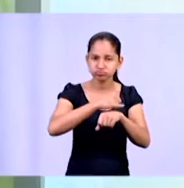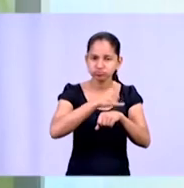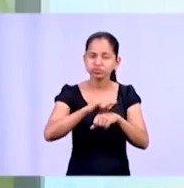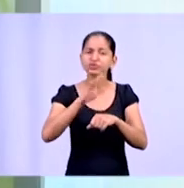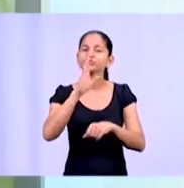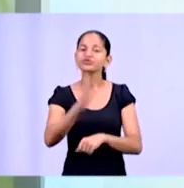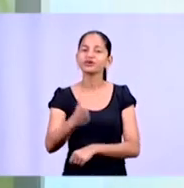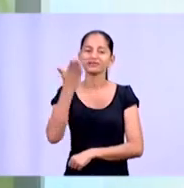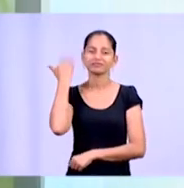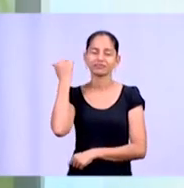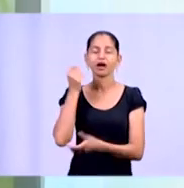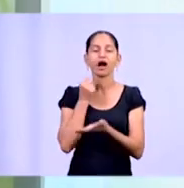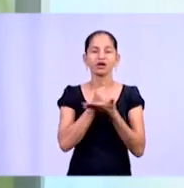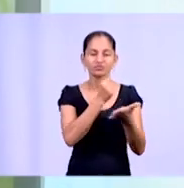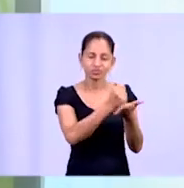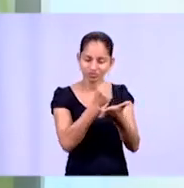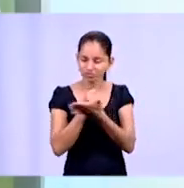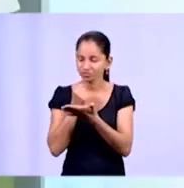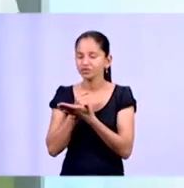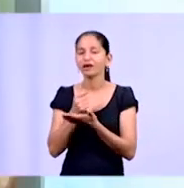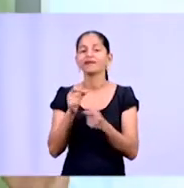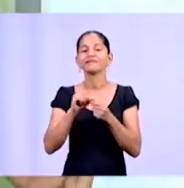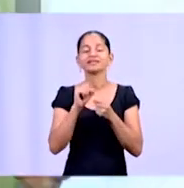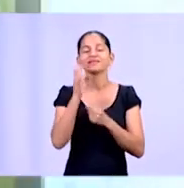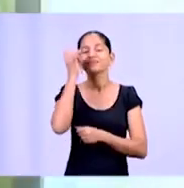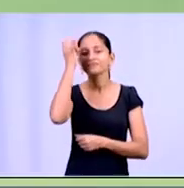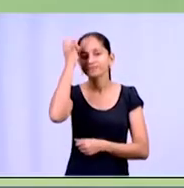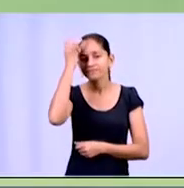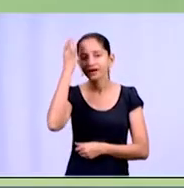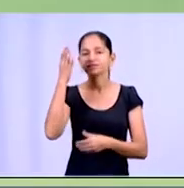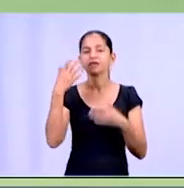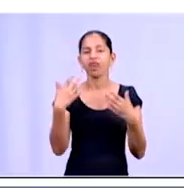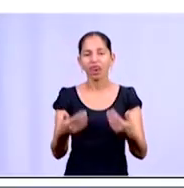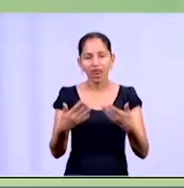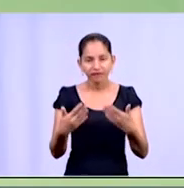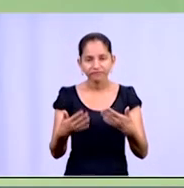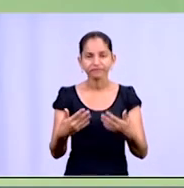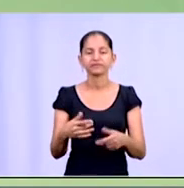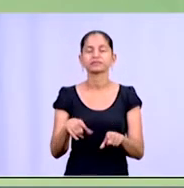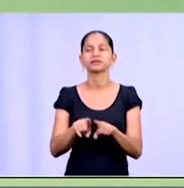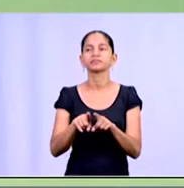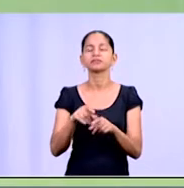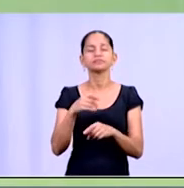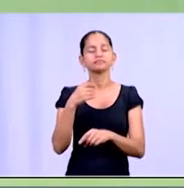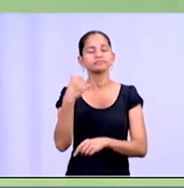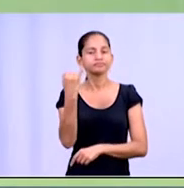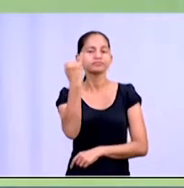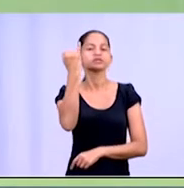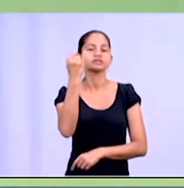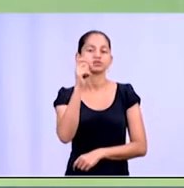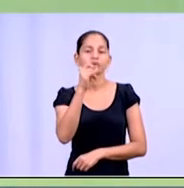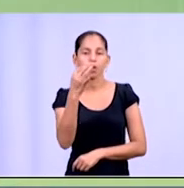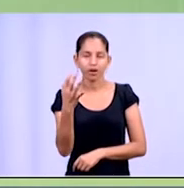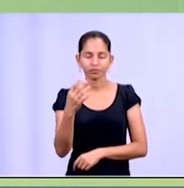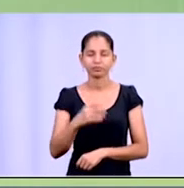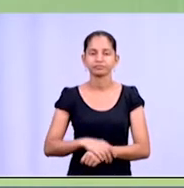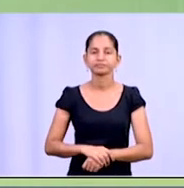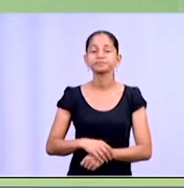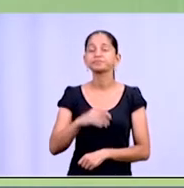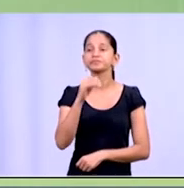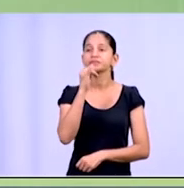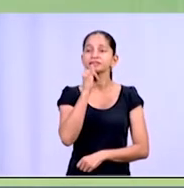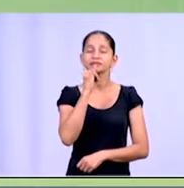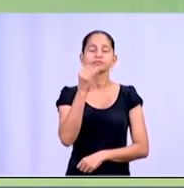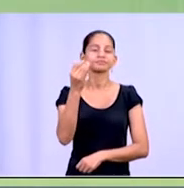a executar nossas tarefas mais facilmente. E vamos lá, alguma delas, né? Eu citei algumas principais. O primeiro, o